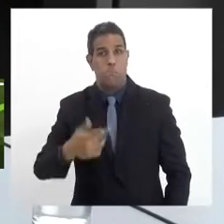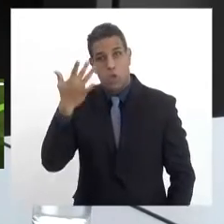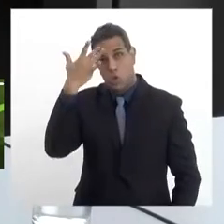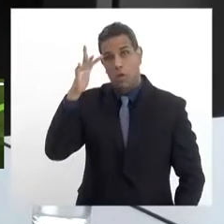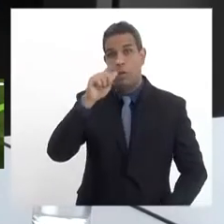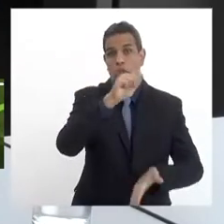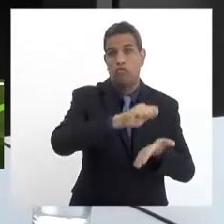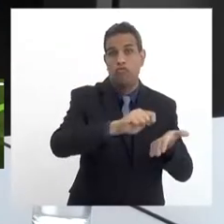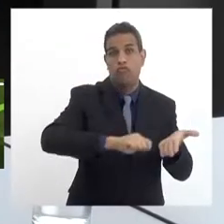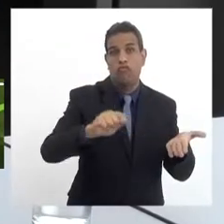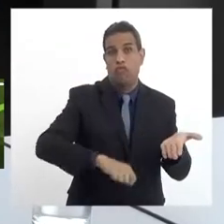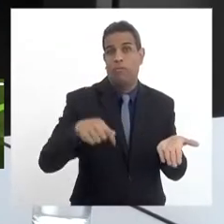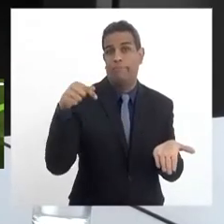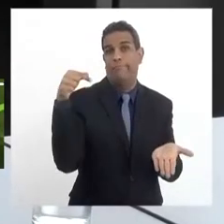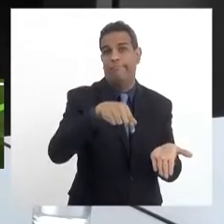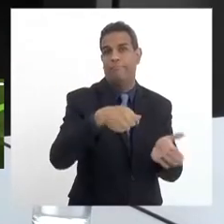aqui,